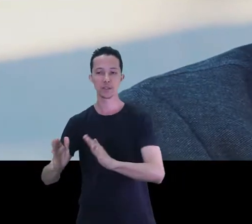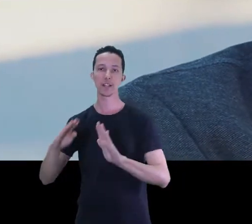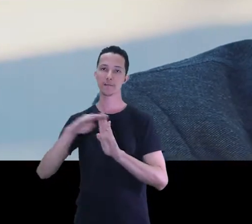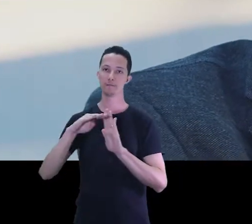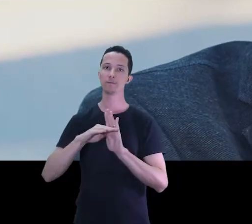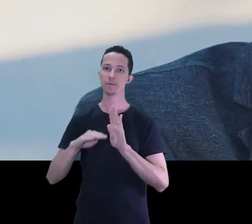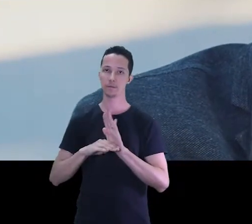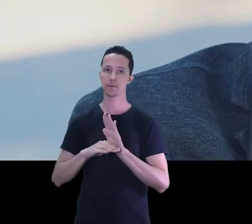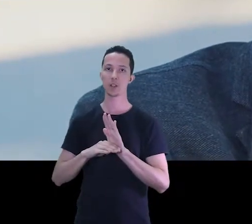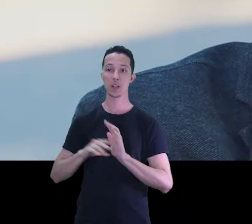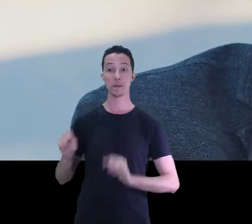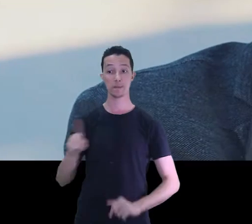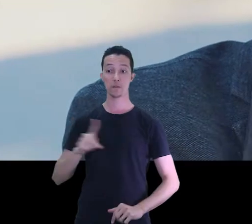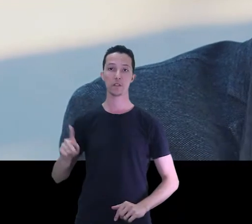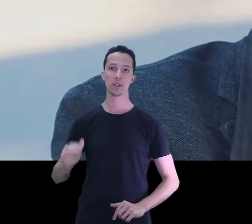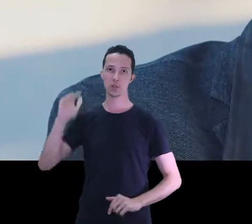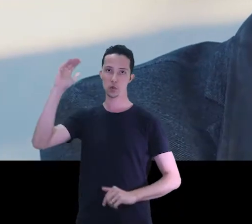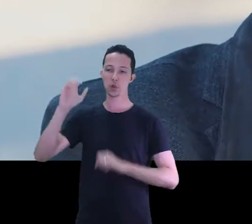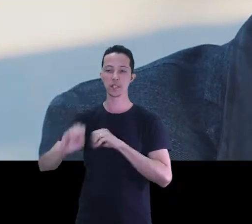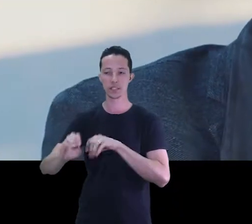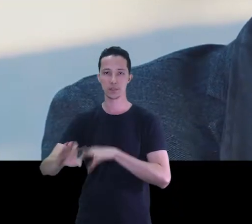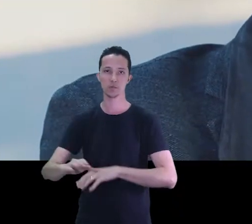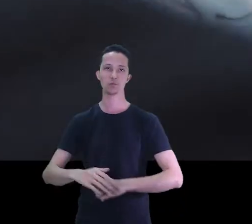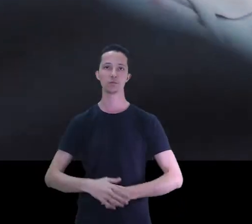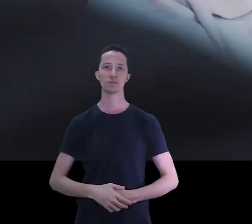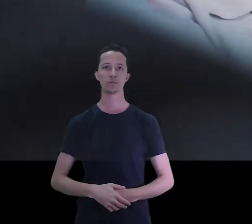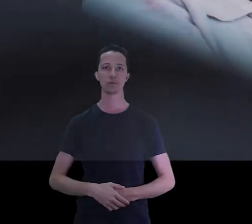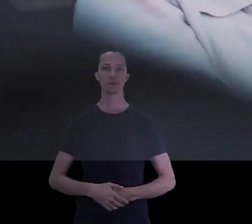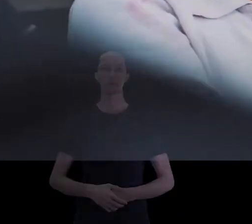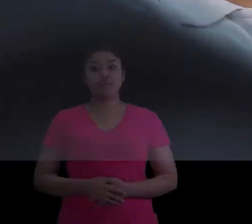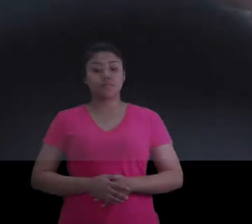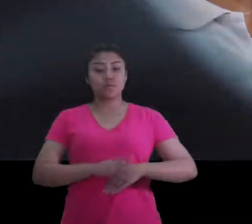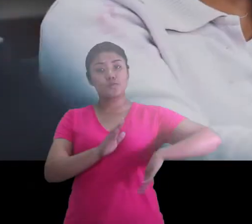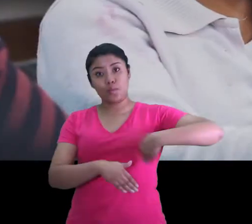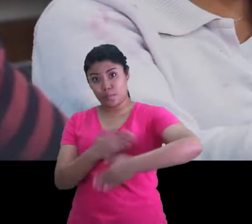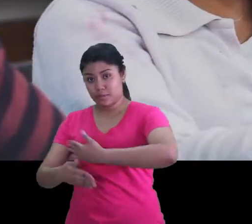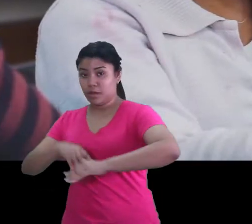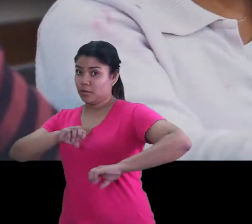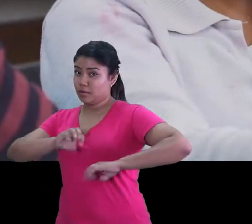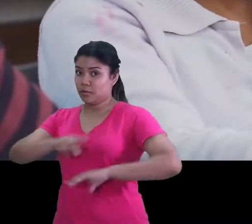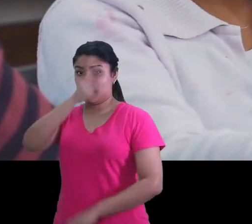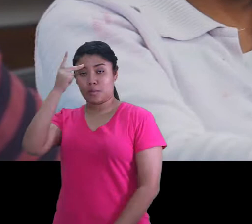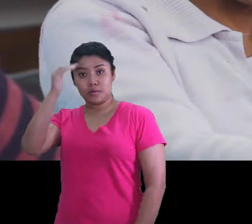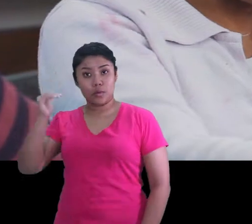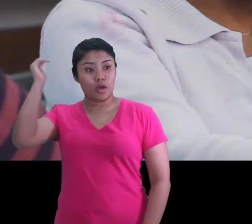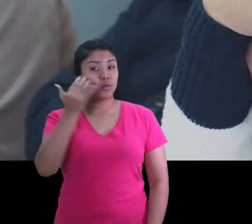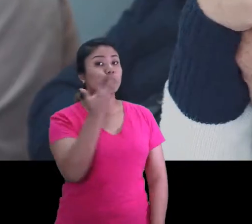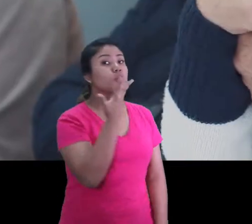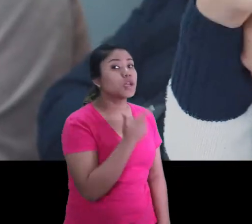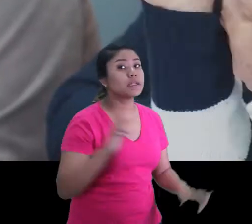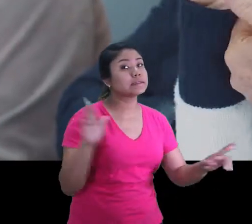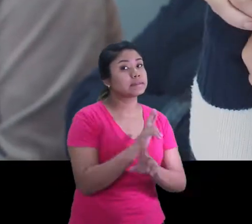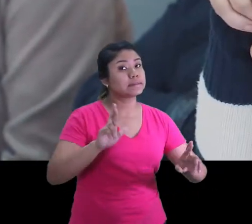dimensão conduzida, é a dimensão mediada pelo adulto. No processo educacional, adultos e